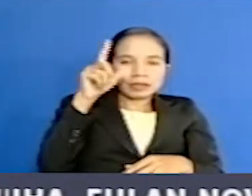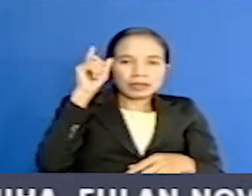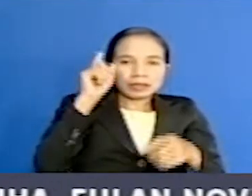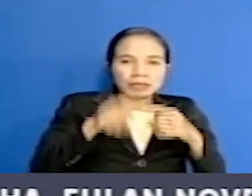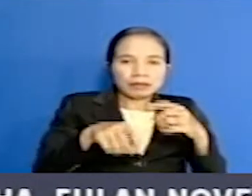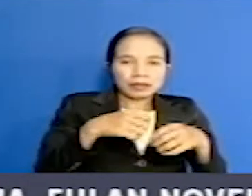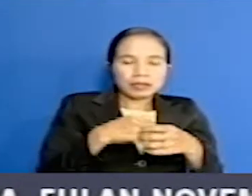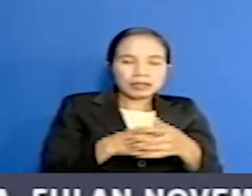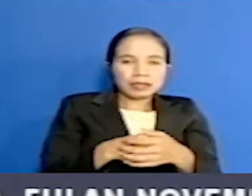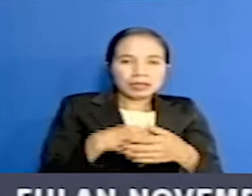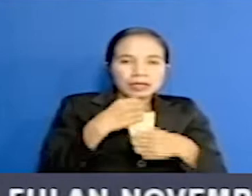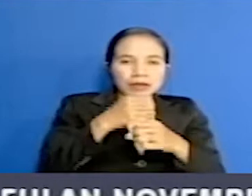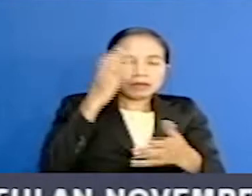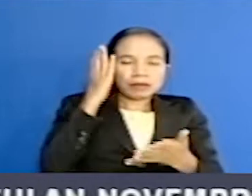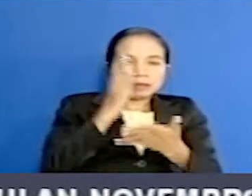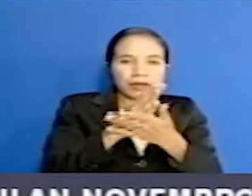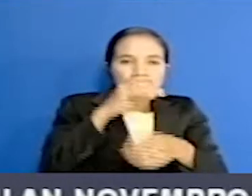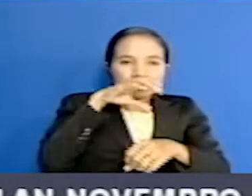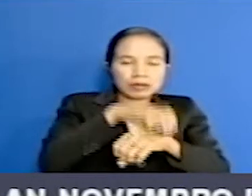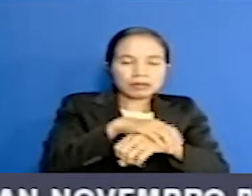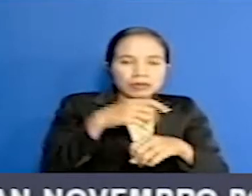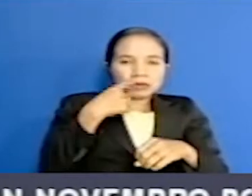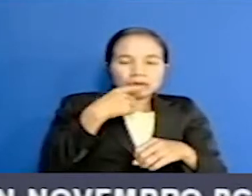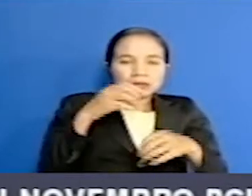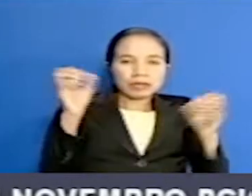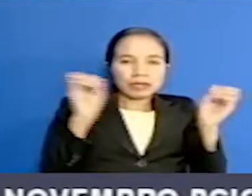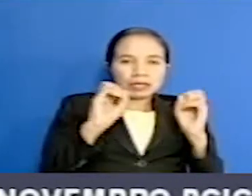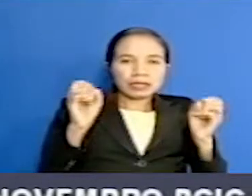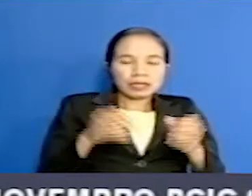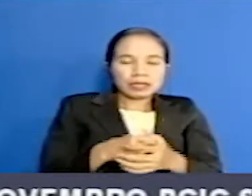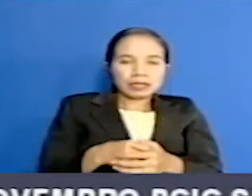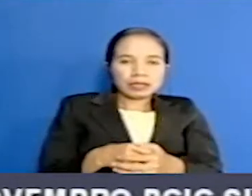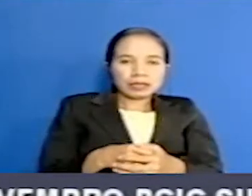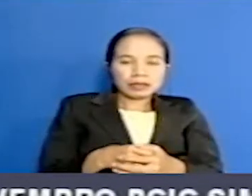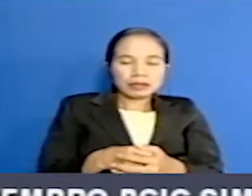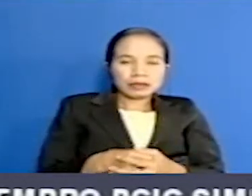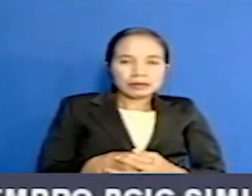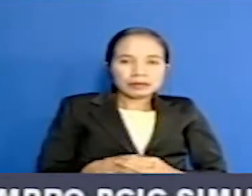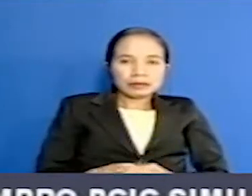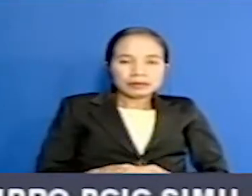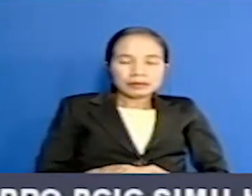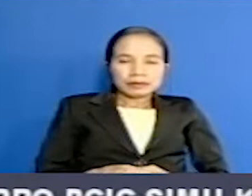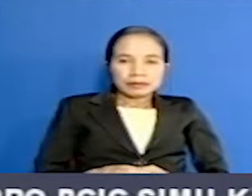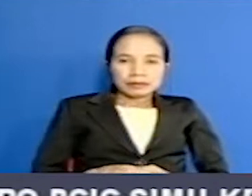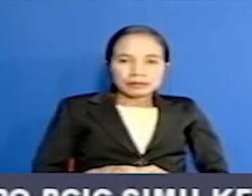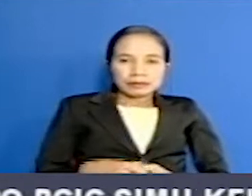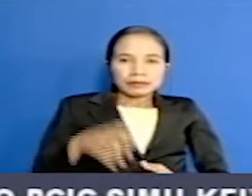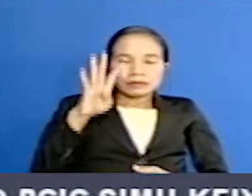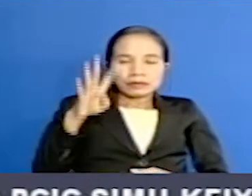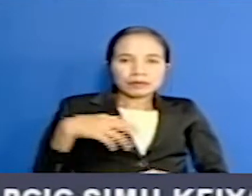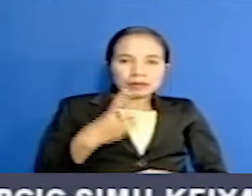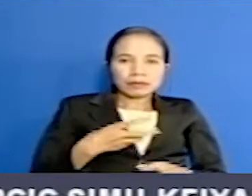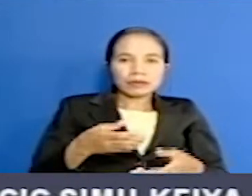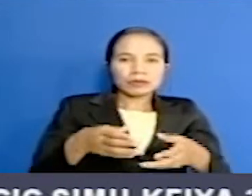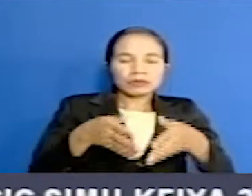halo atuação ca capturação ba CCD se enquanto la ija mandado de capturação. Quarto, a minha moça moça ba